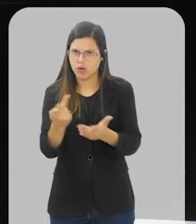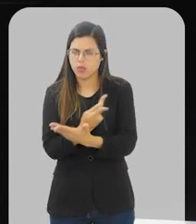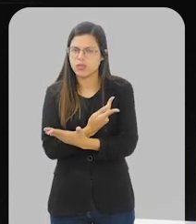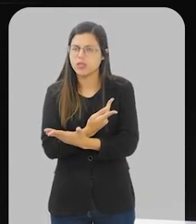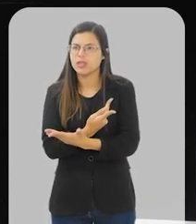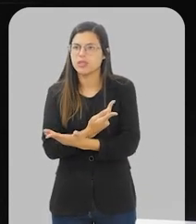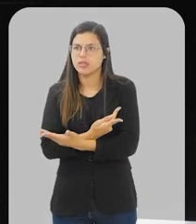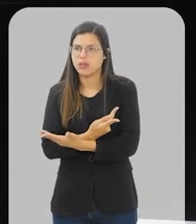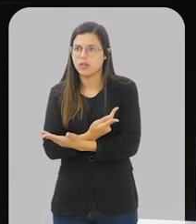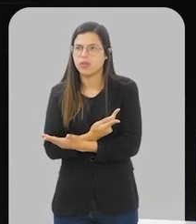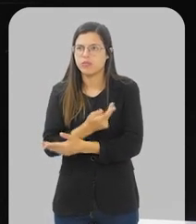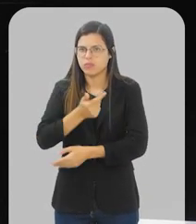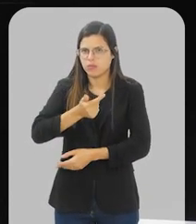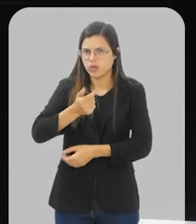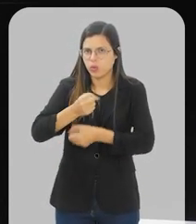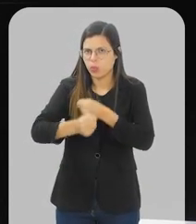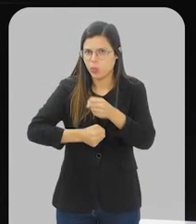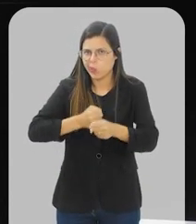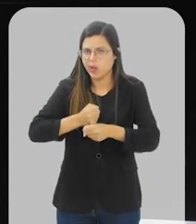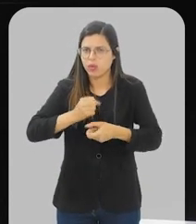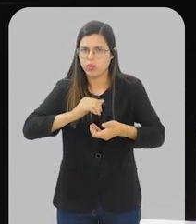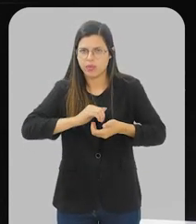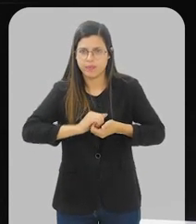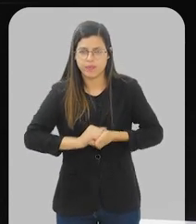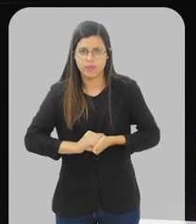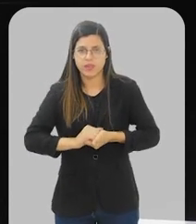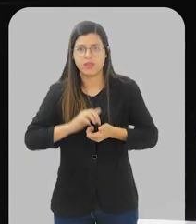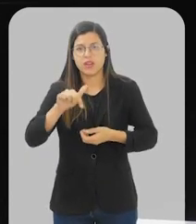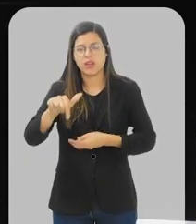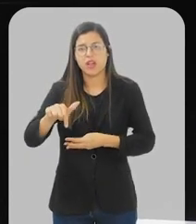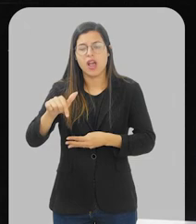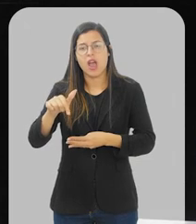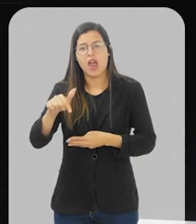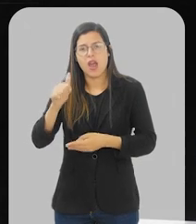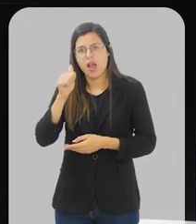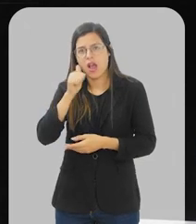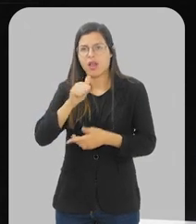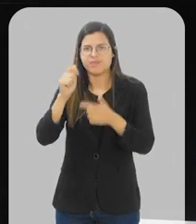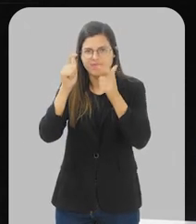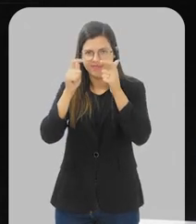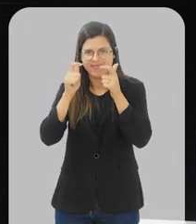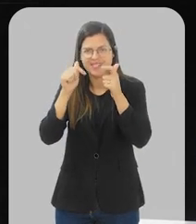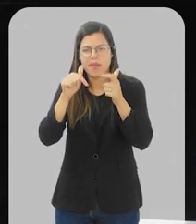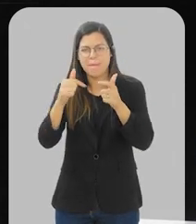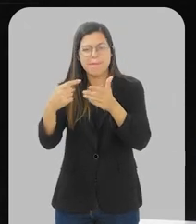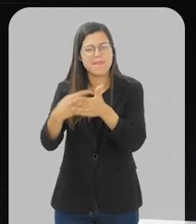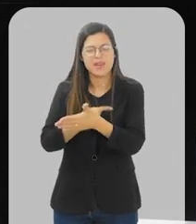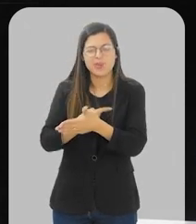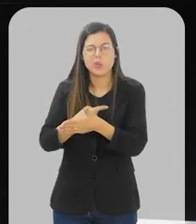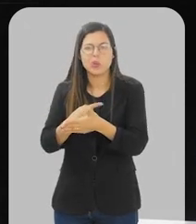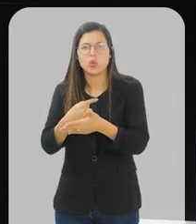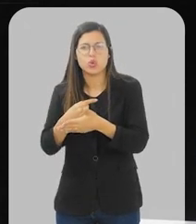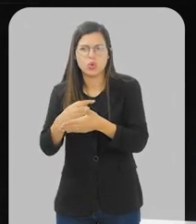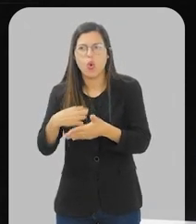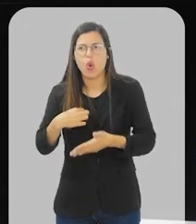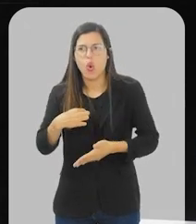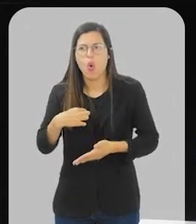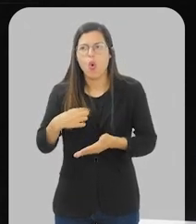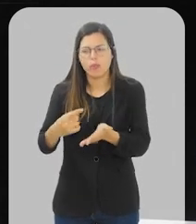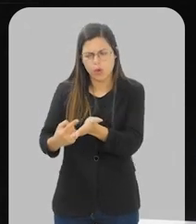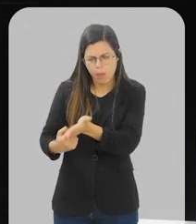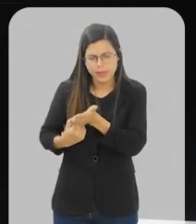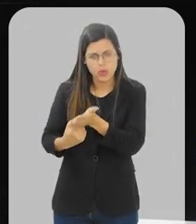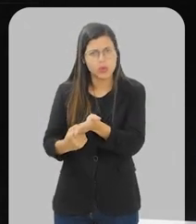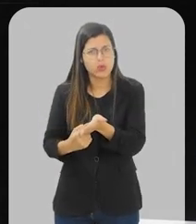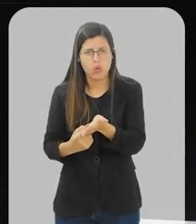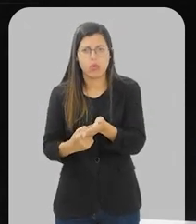isso, um ano. Foi no meu segundo ano na Viradouro, a rainha me perguntou de que eu vinha e ela combinou a roupa comigo. Se ela quiser